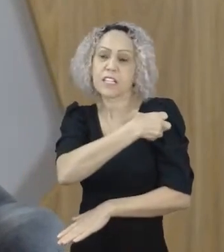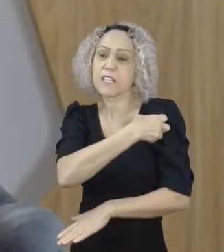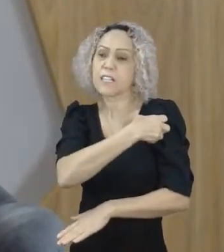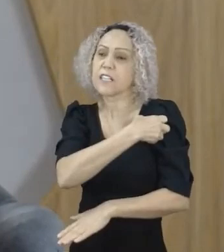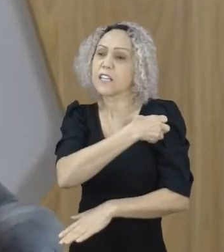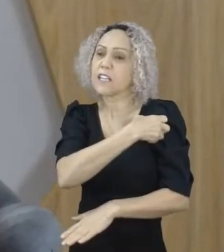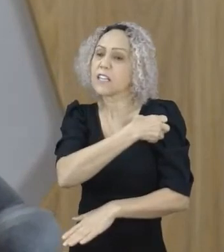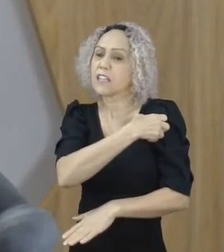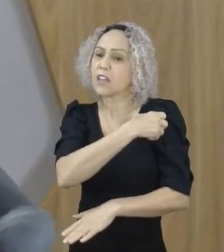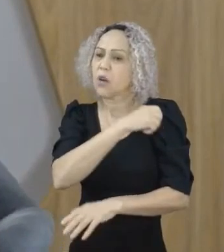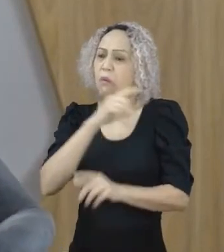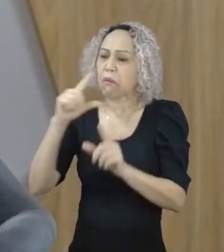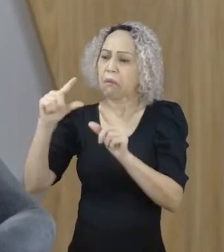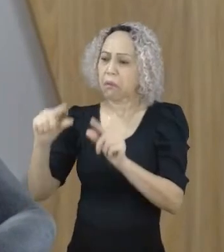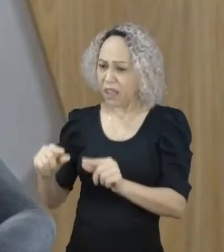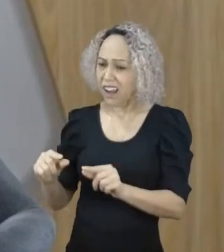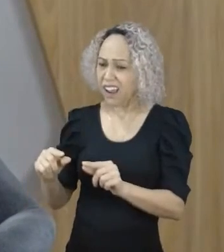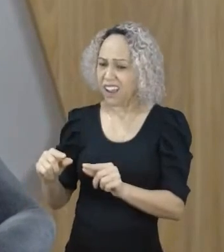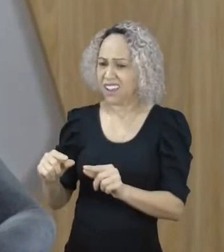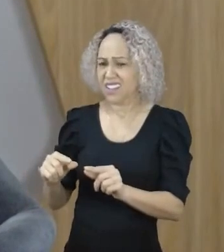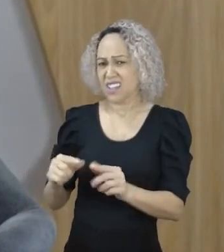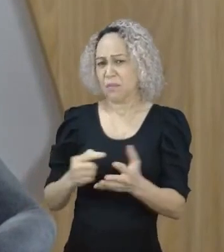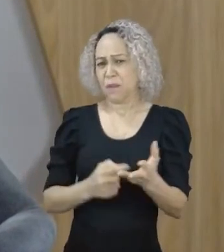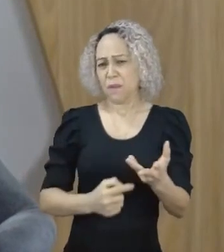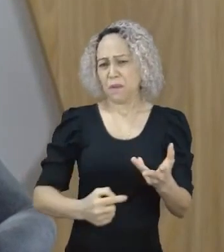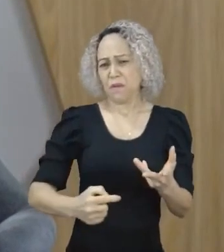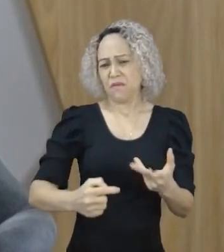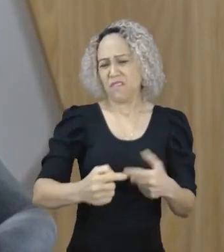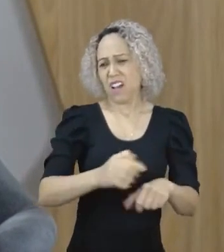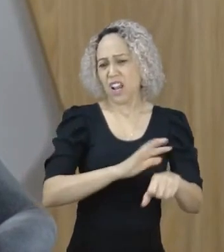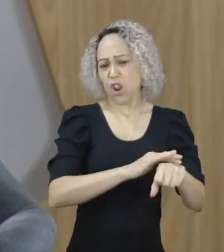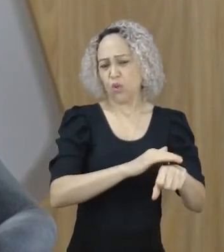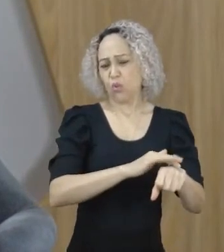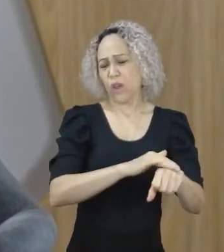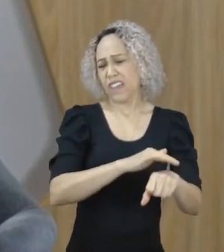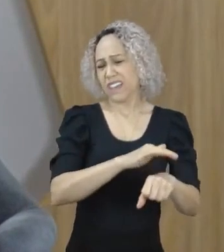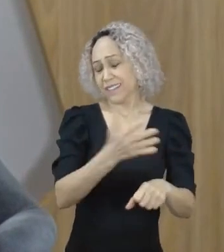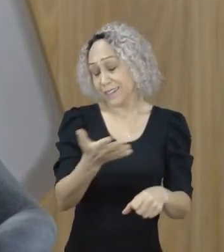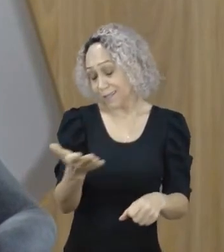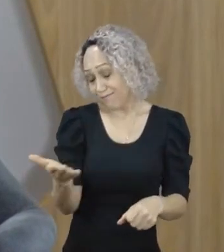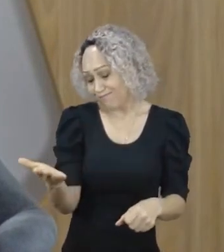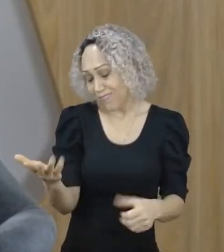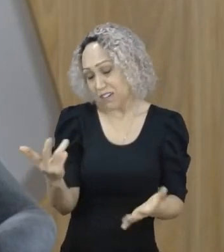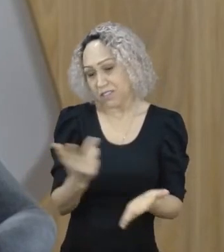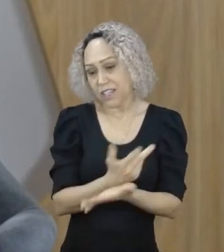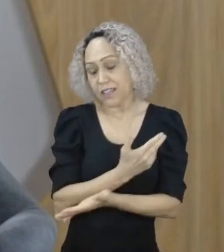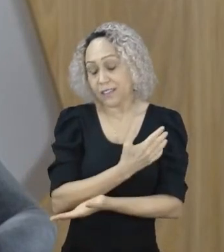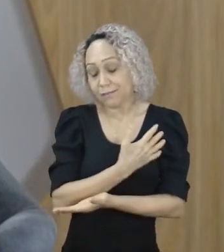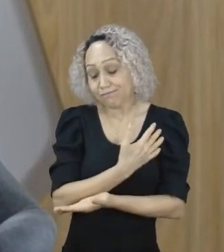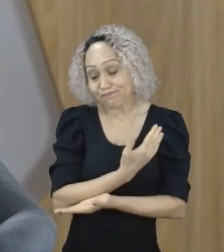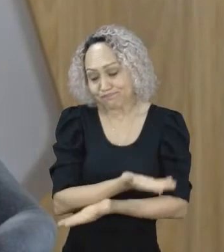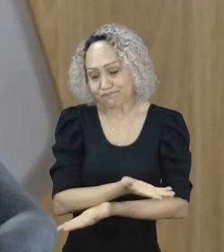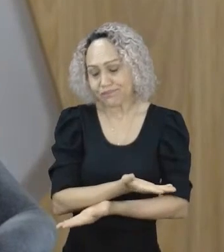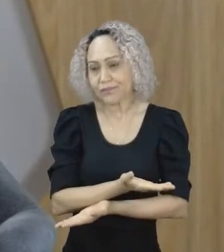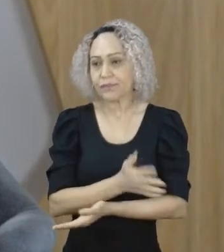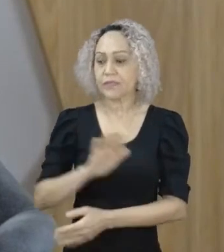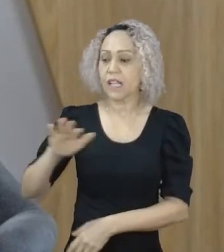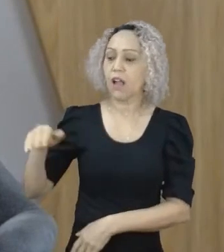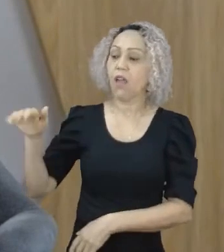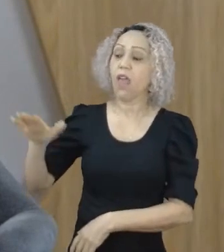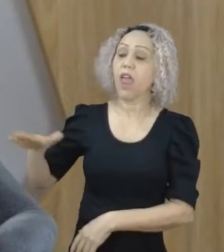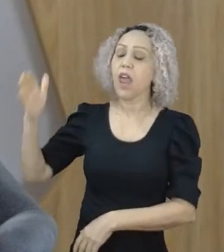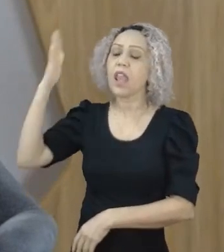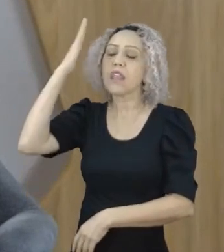sabem que esse é um discurso que eles conseguiram colocar na ordem do dia e não estão abrindo mão dele, continuam